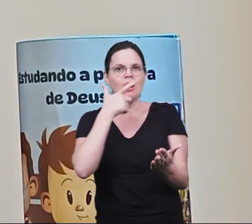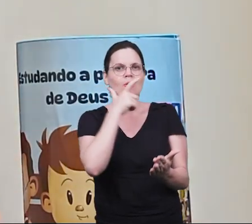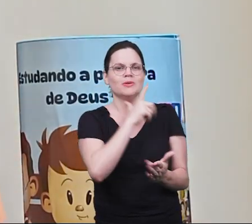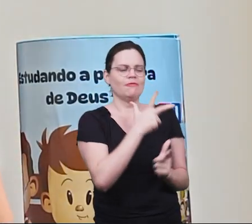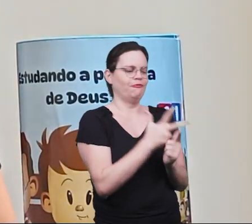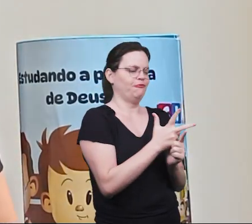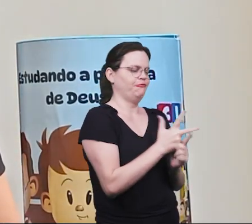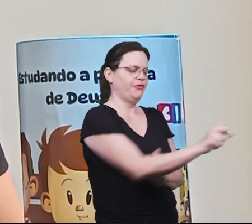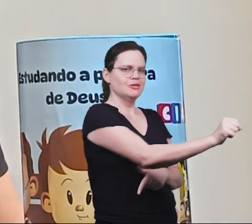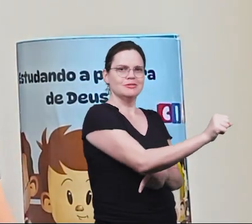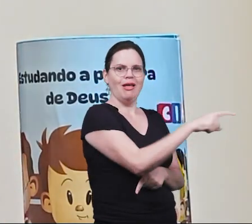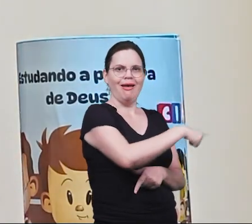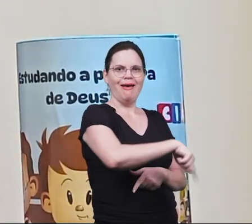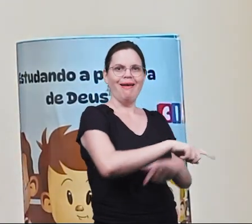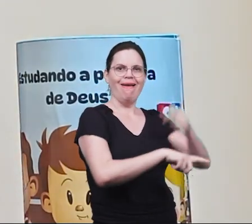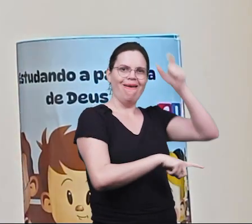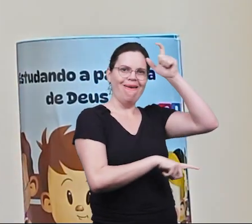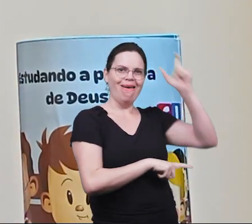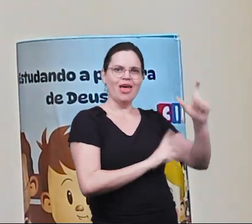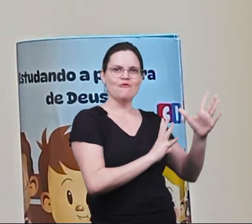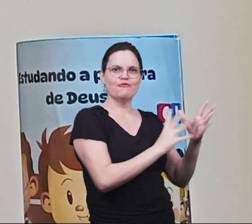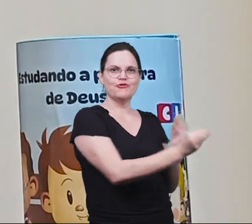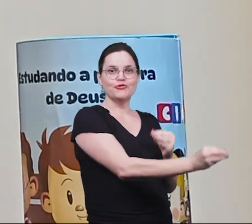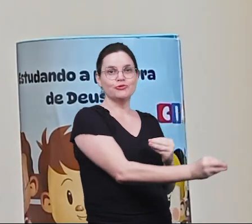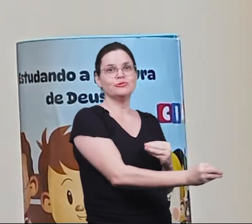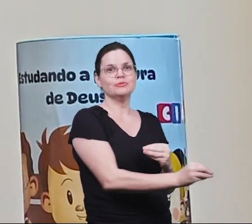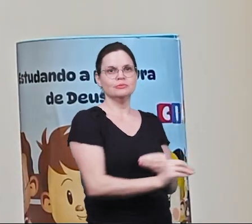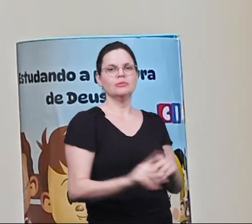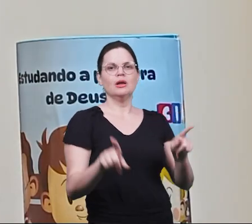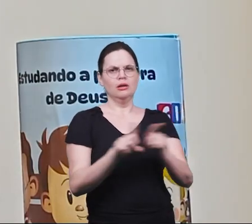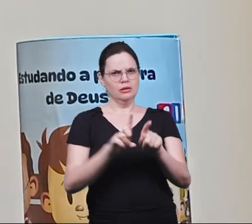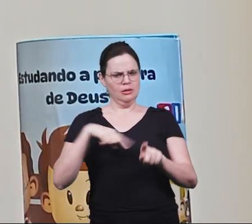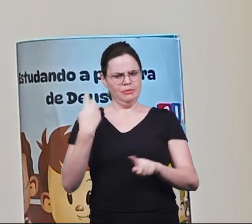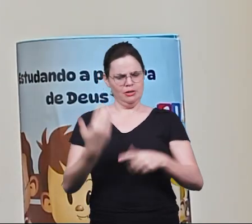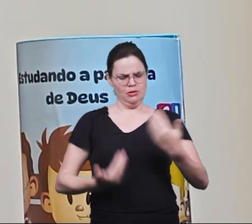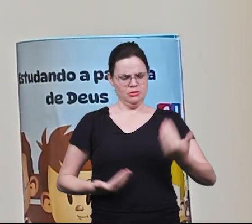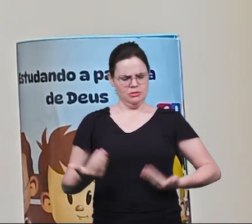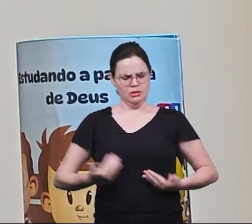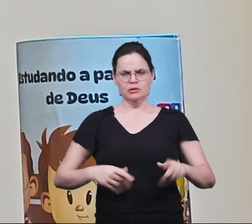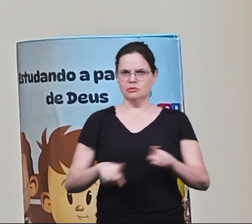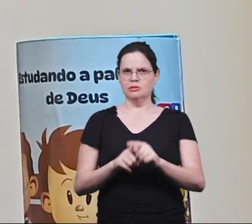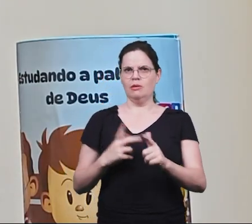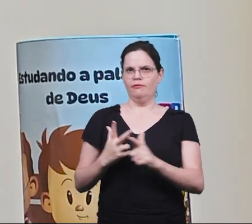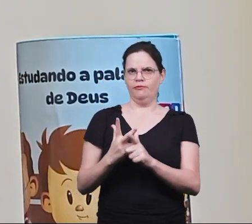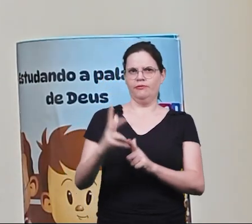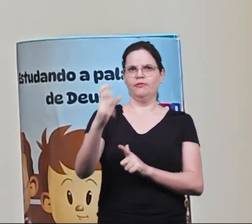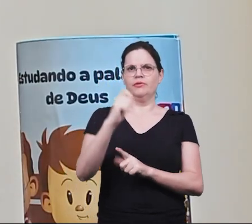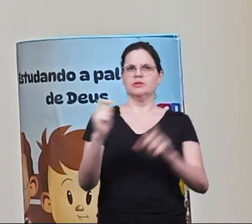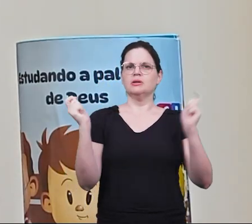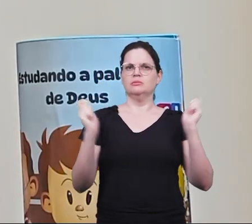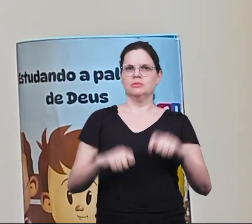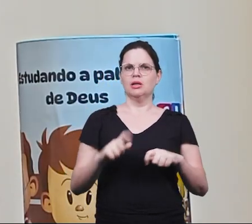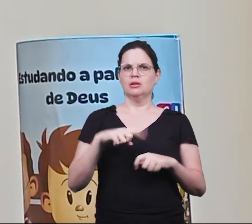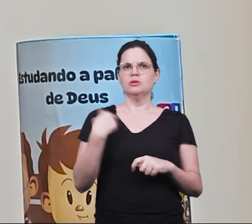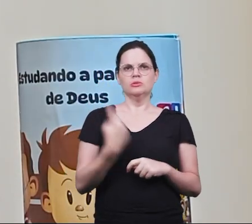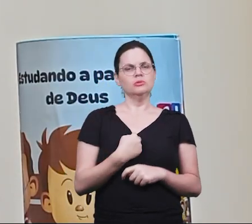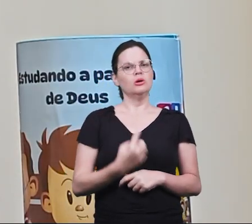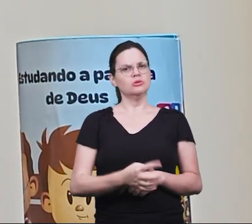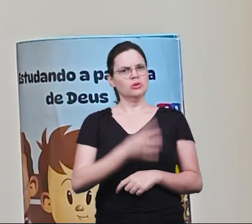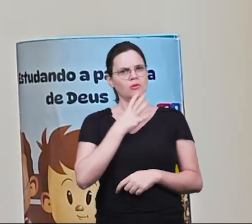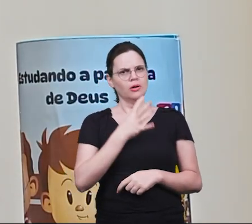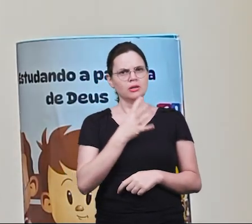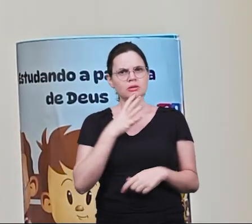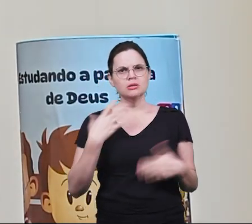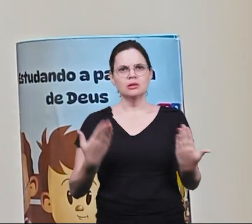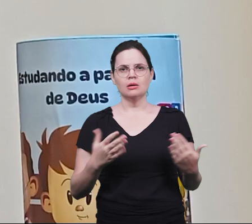e nós, como servos do Senhor, também somos vitoriosos. Nós conhecemos a